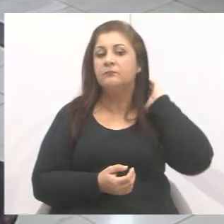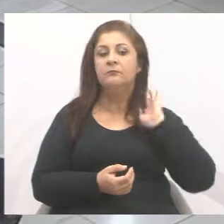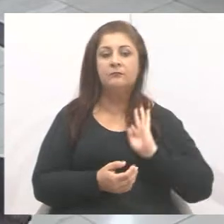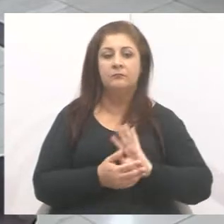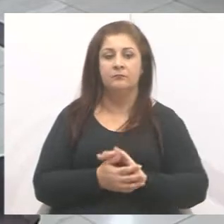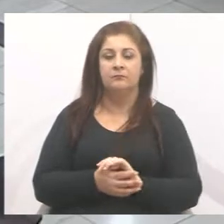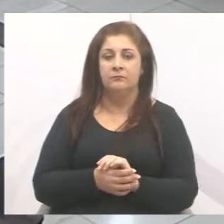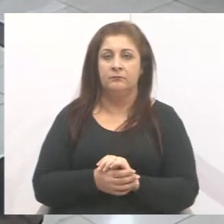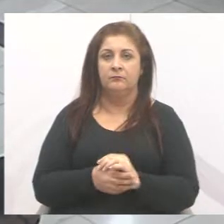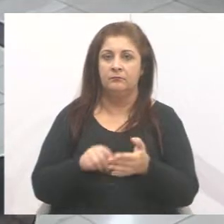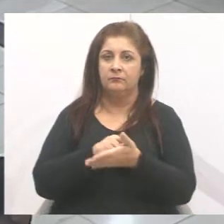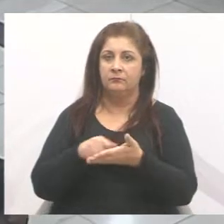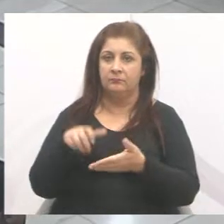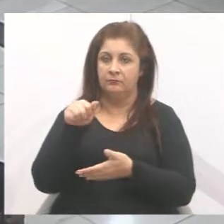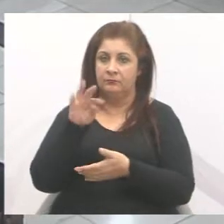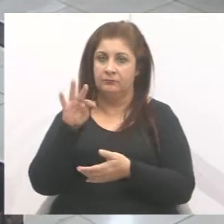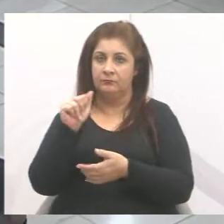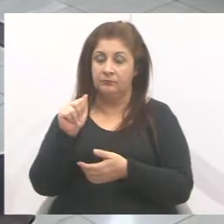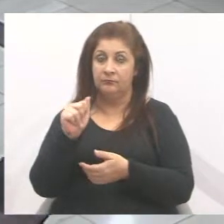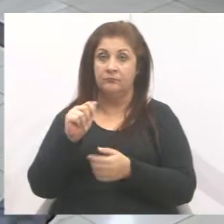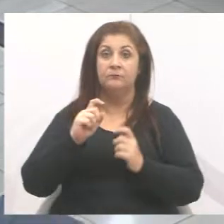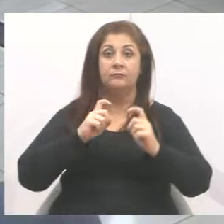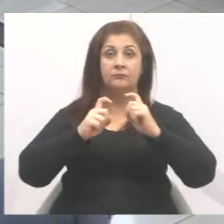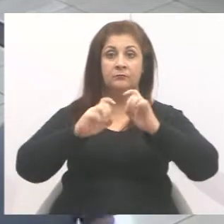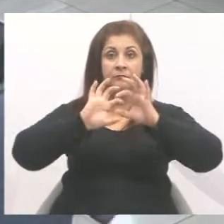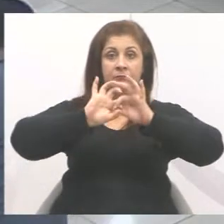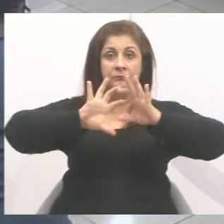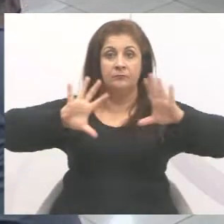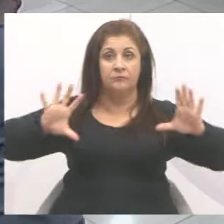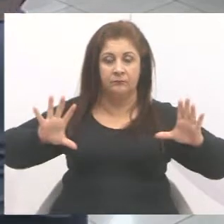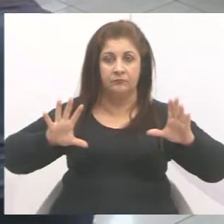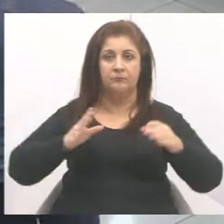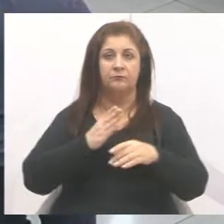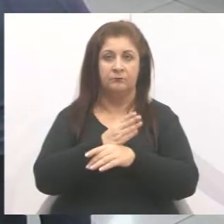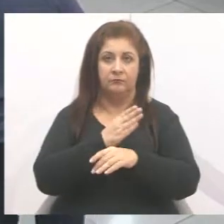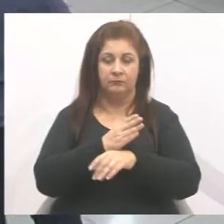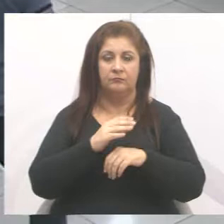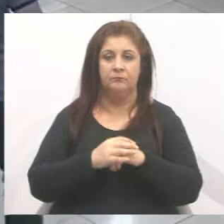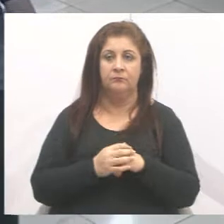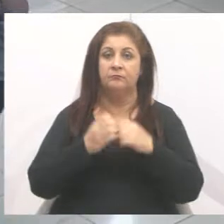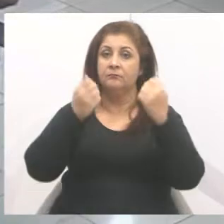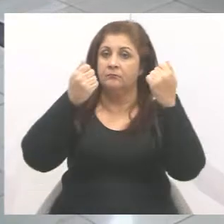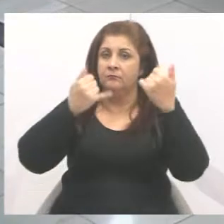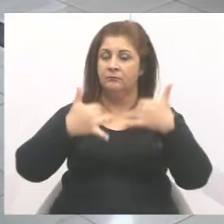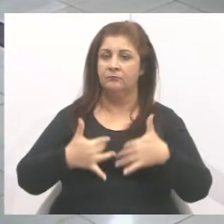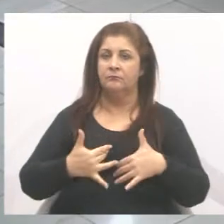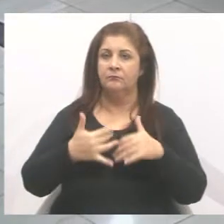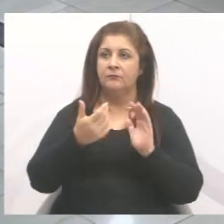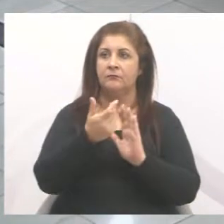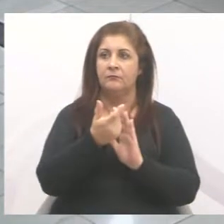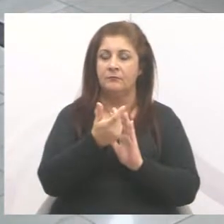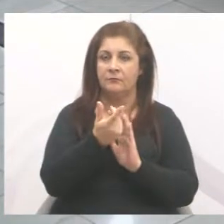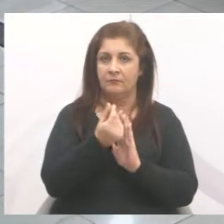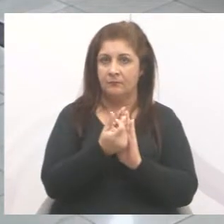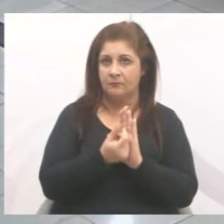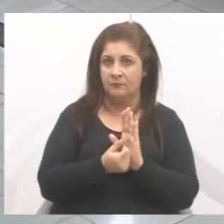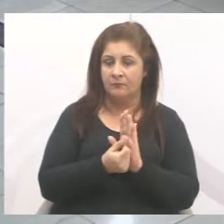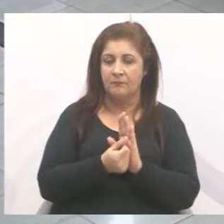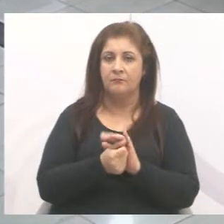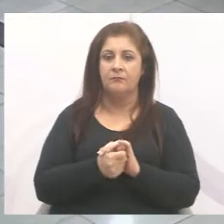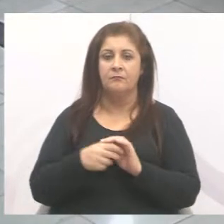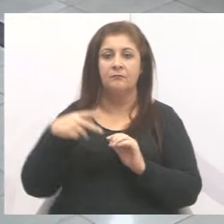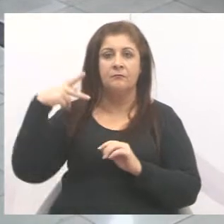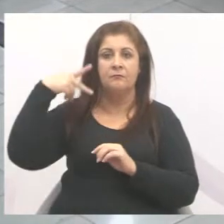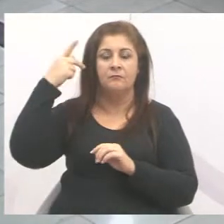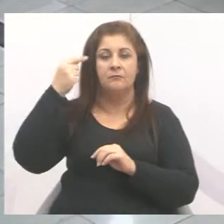Registro que a audiência pública é conduzida pela Comissão Permanente de Finanças e Orçamento dessa Casa, que é composta pelos